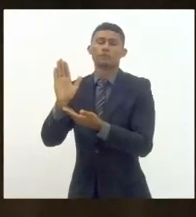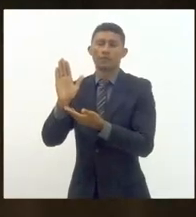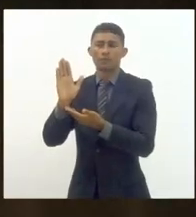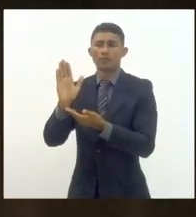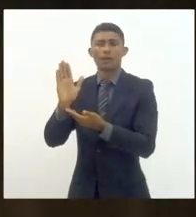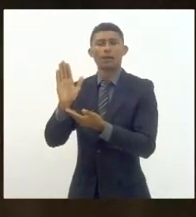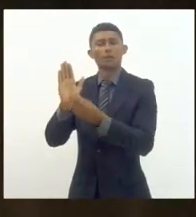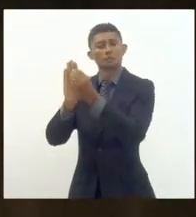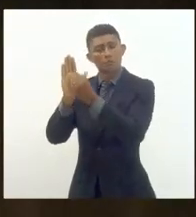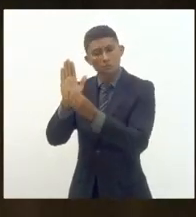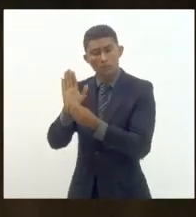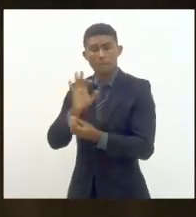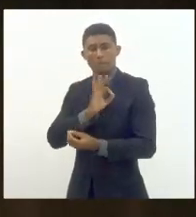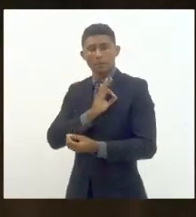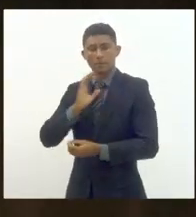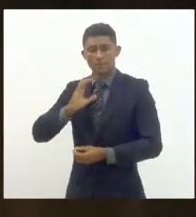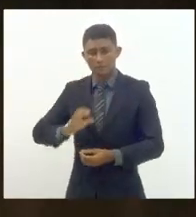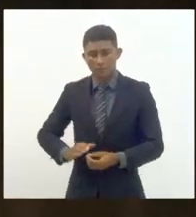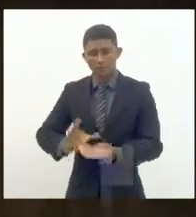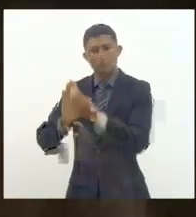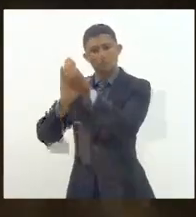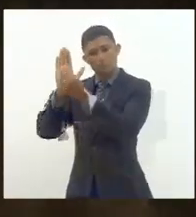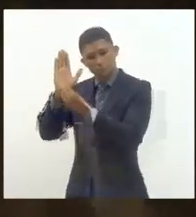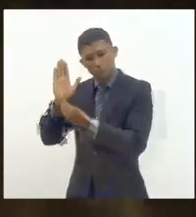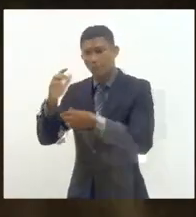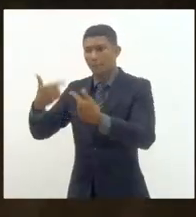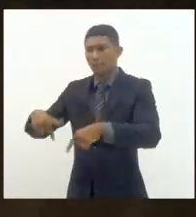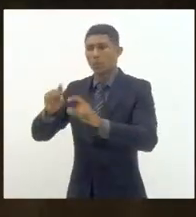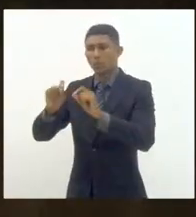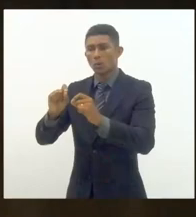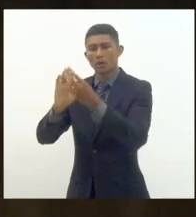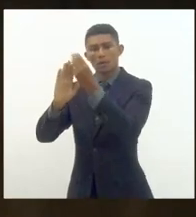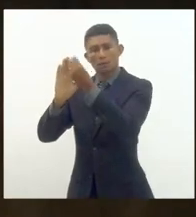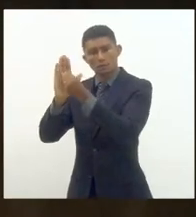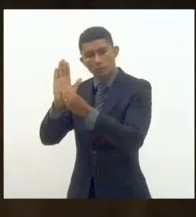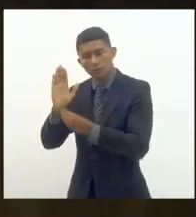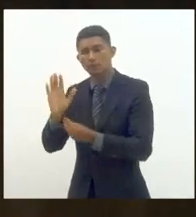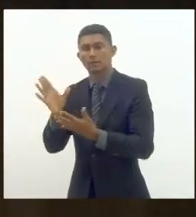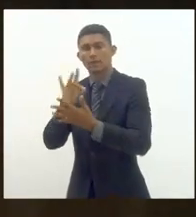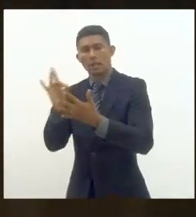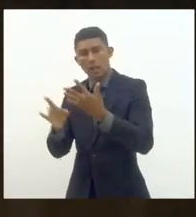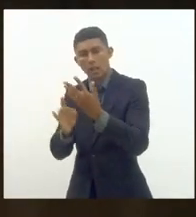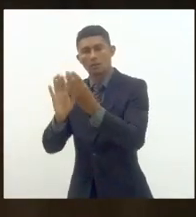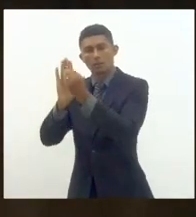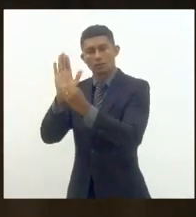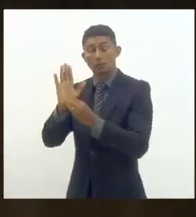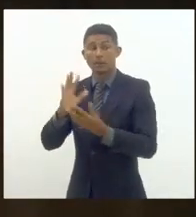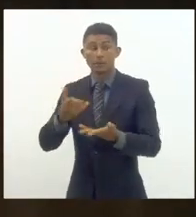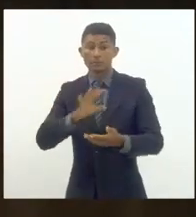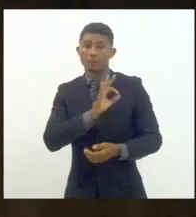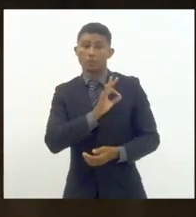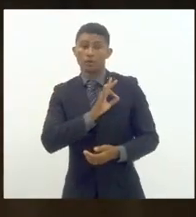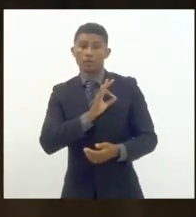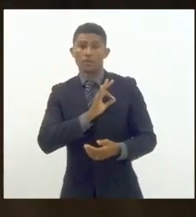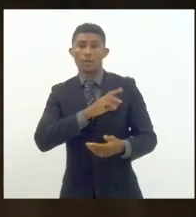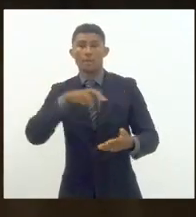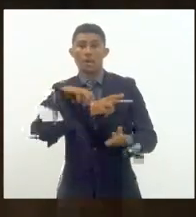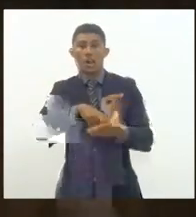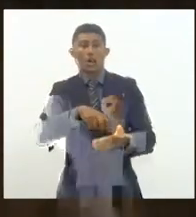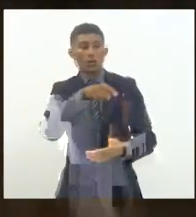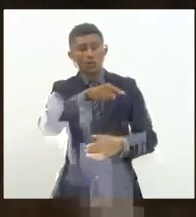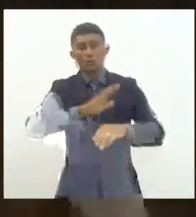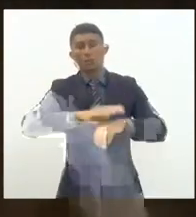Polícia Civil às outras polícias. Agora, cabe à polícia Penal, polícia que é, fazer a captura, por